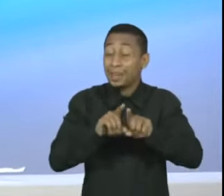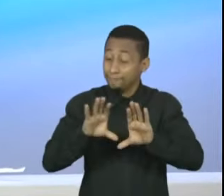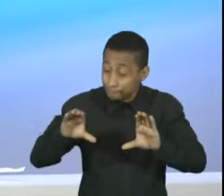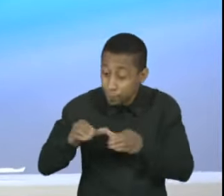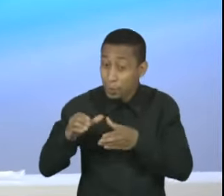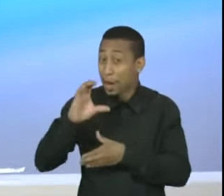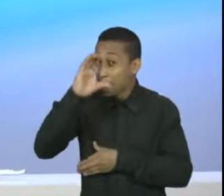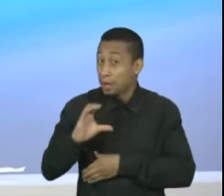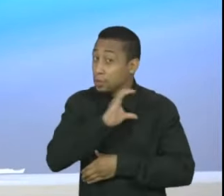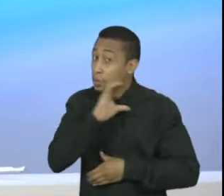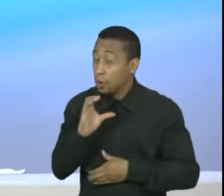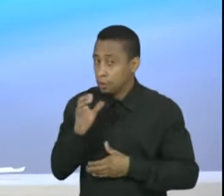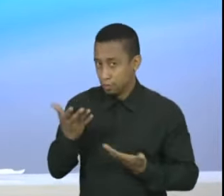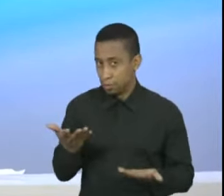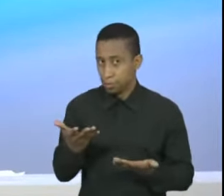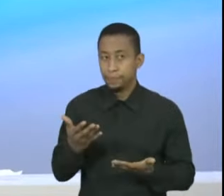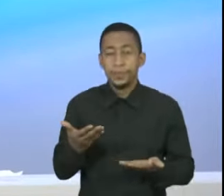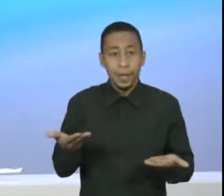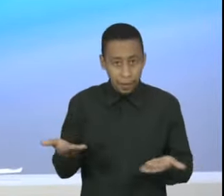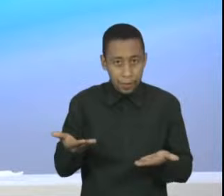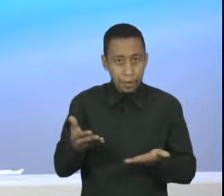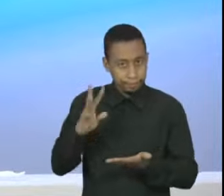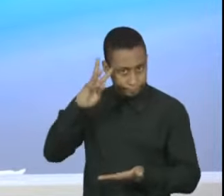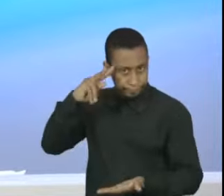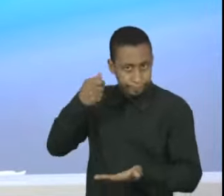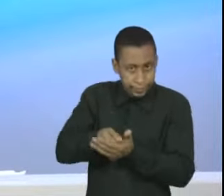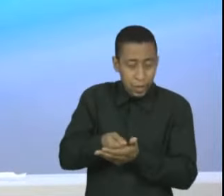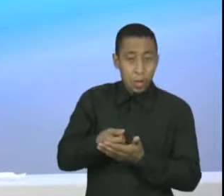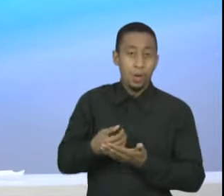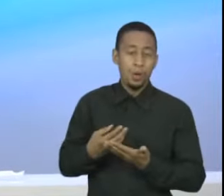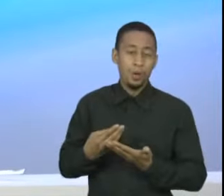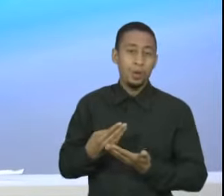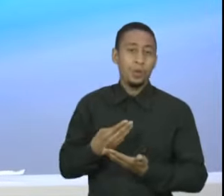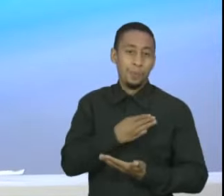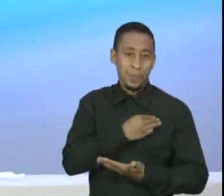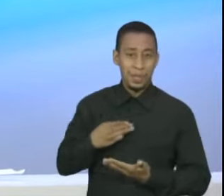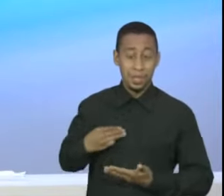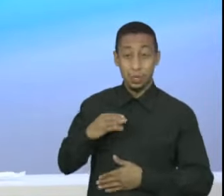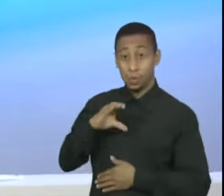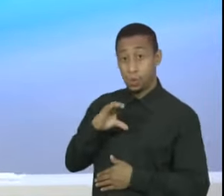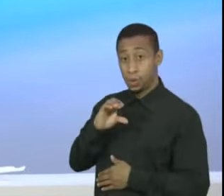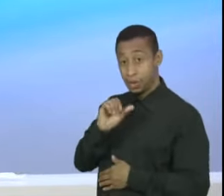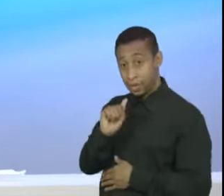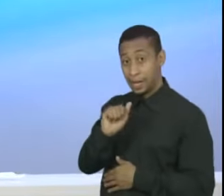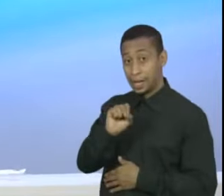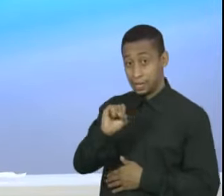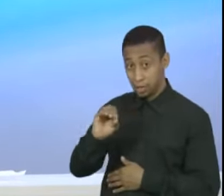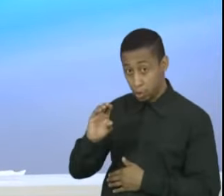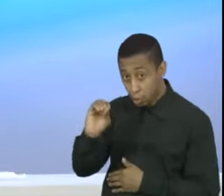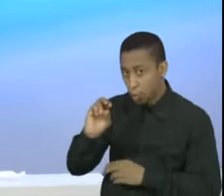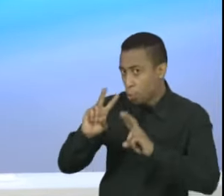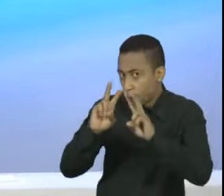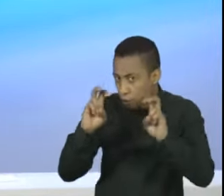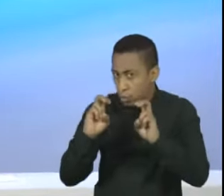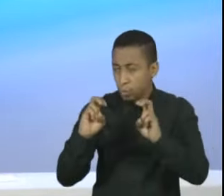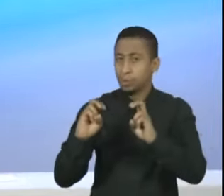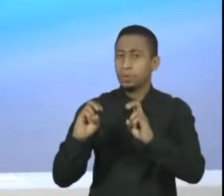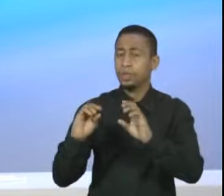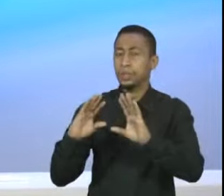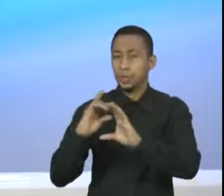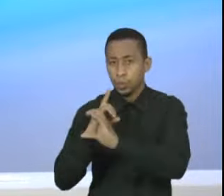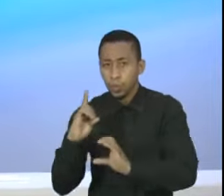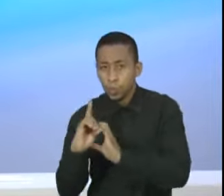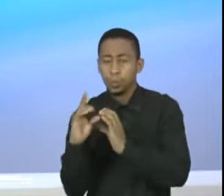dois exemplos a própria decisão recente do início kassio Nunes Marques envolvendo missas e cultos presenciais